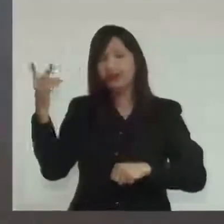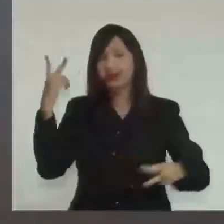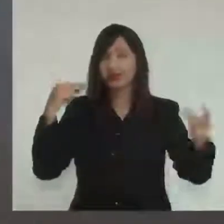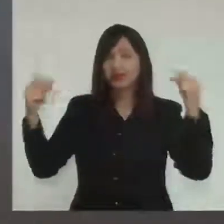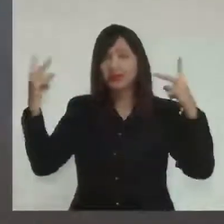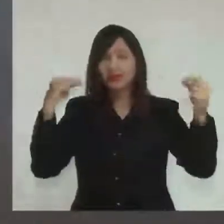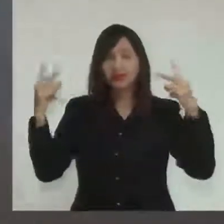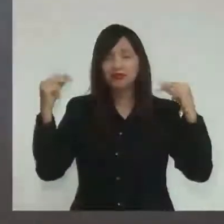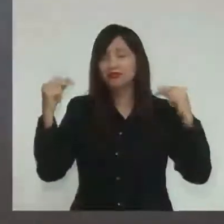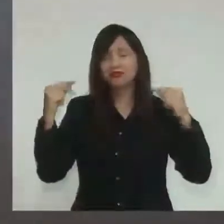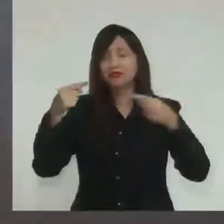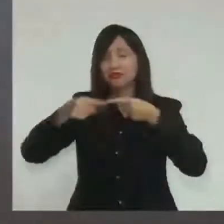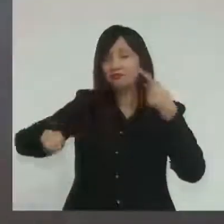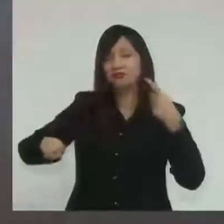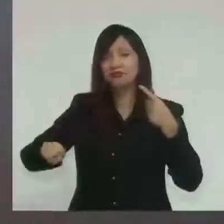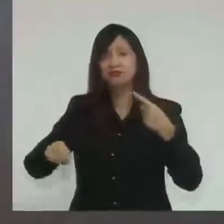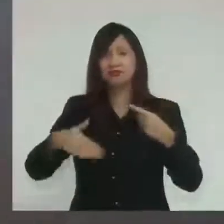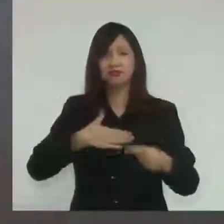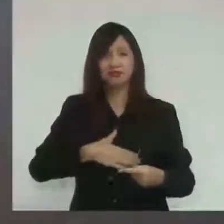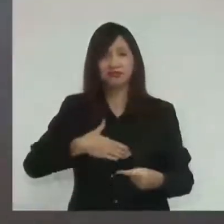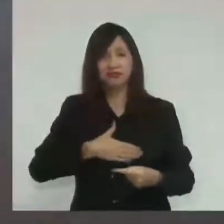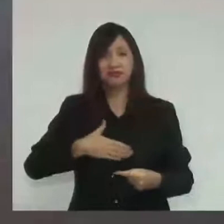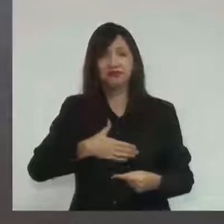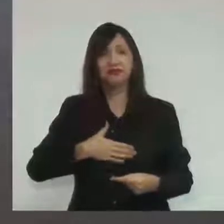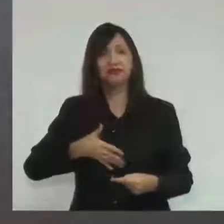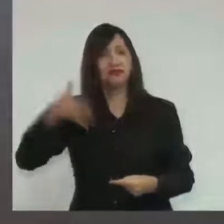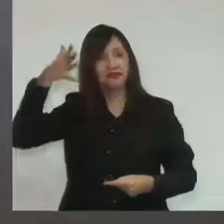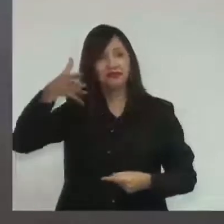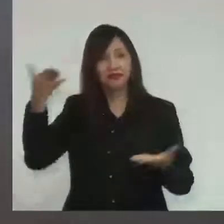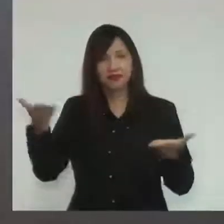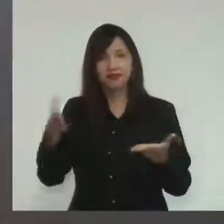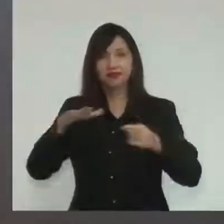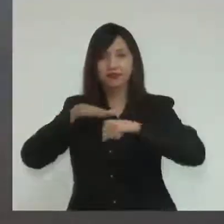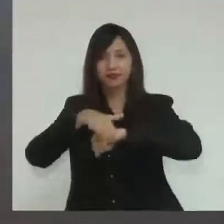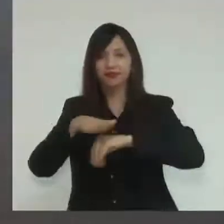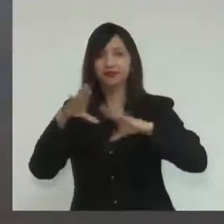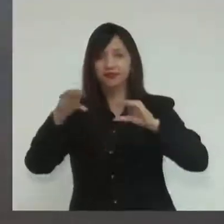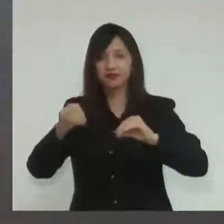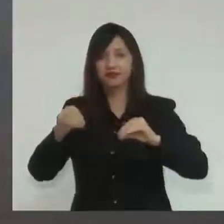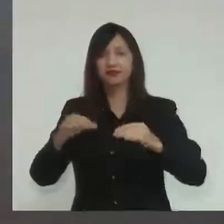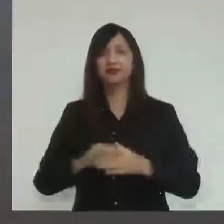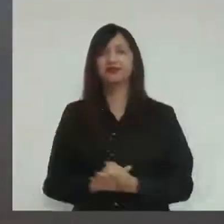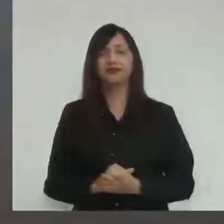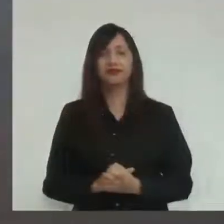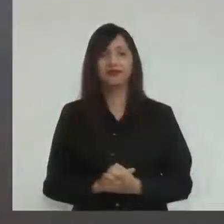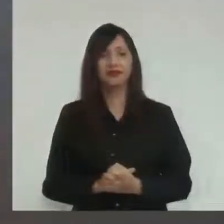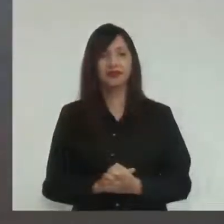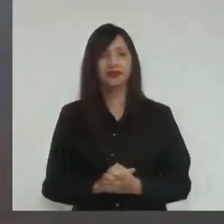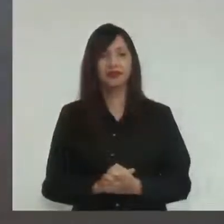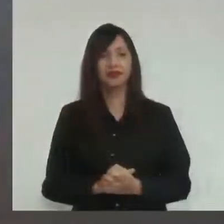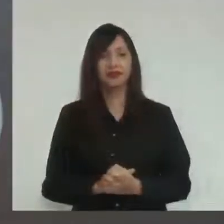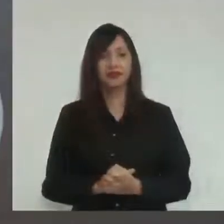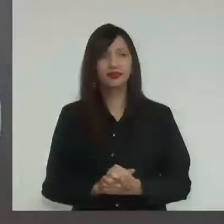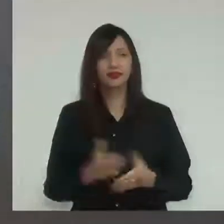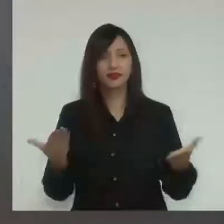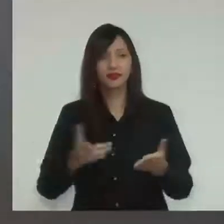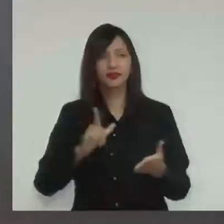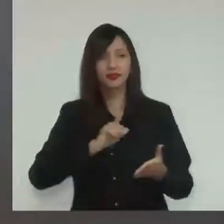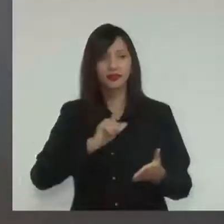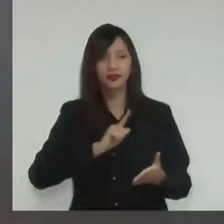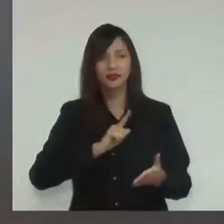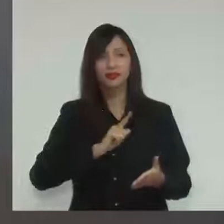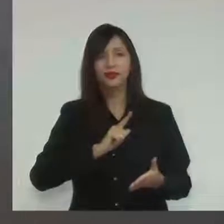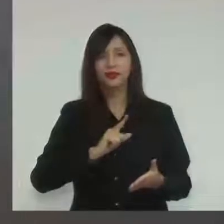quero aqui registrar na noite de hoje. Nós tivemos acontecimentos na nossa